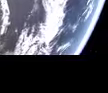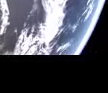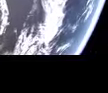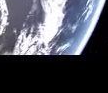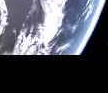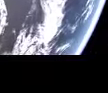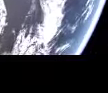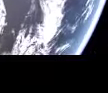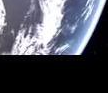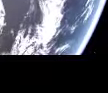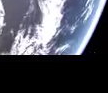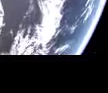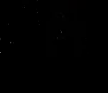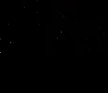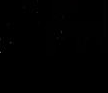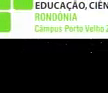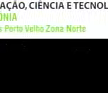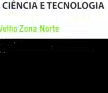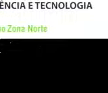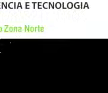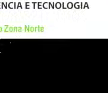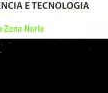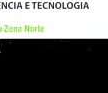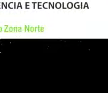tecnologia no ar